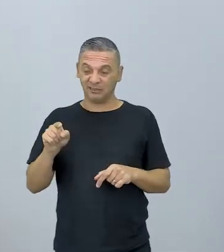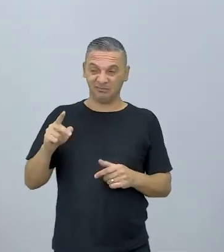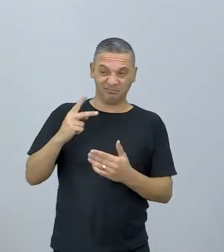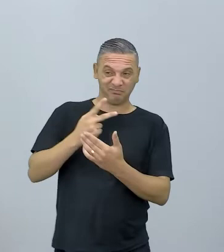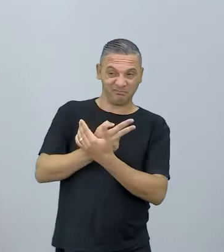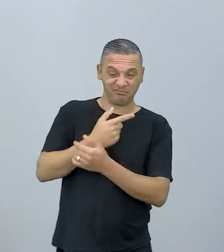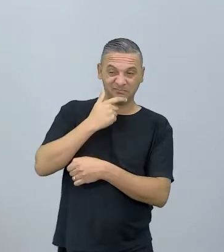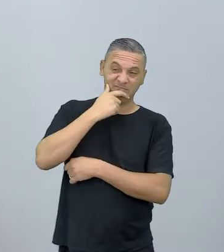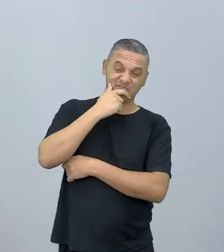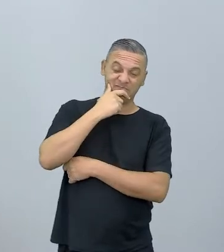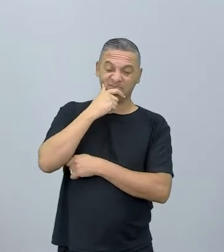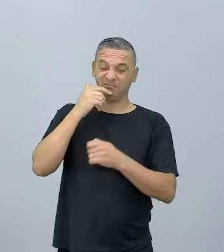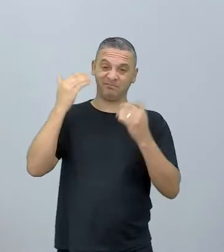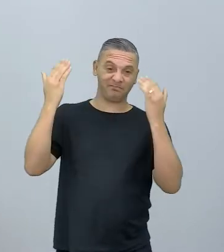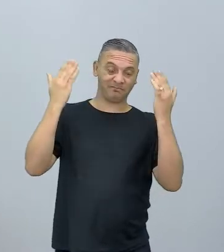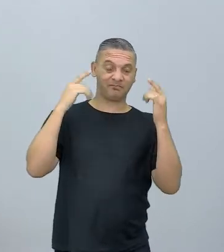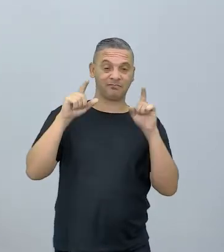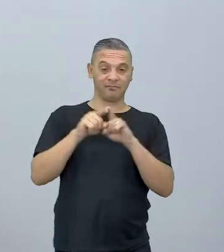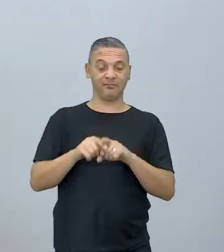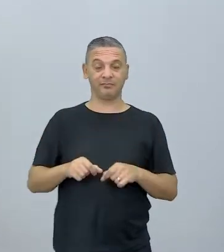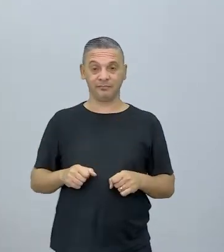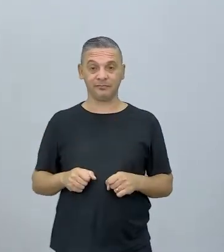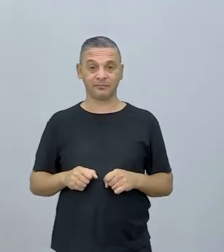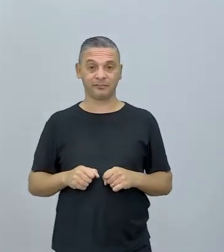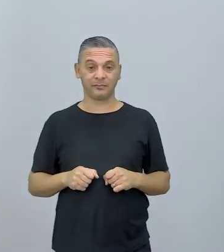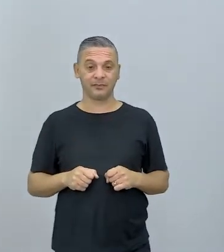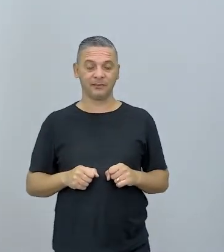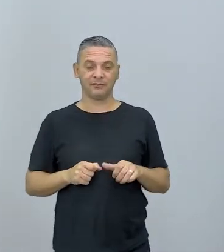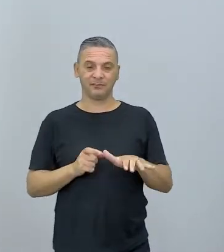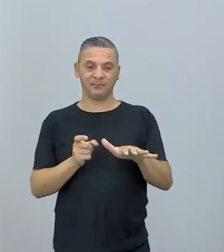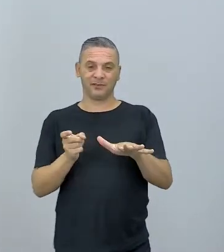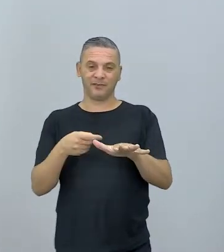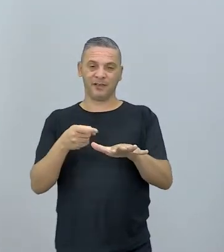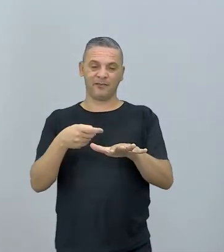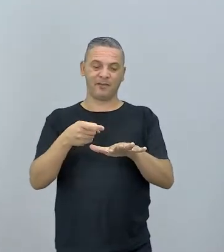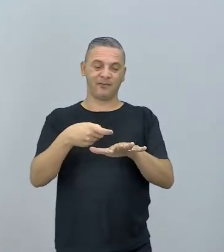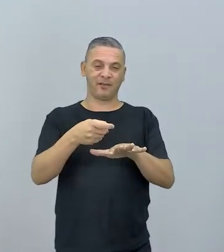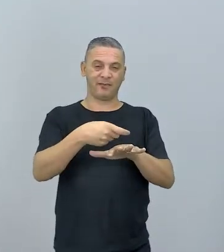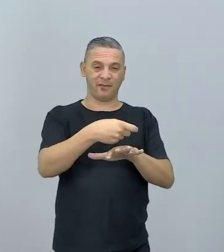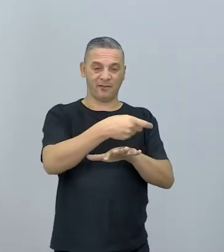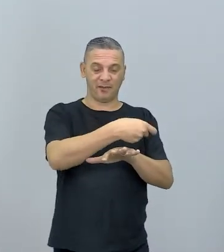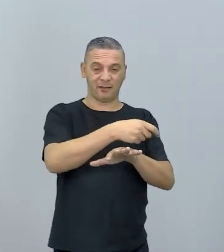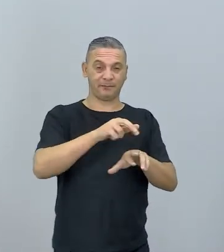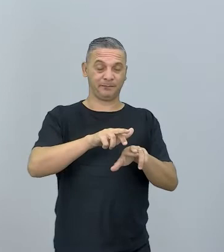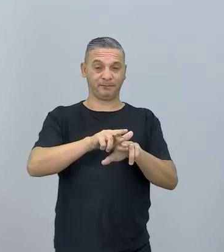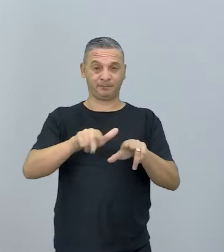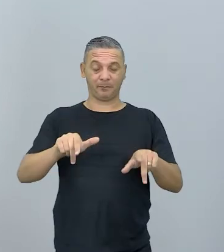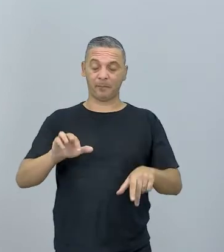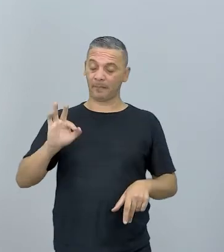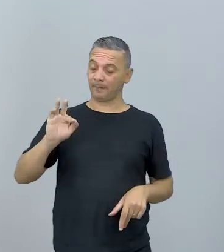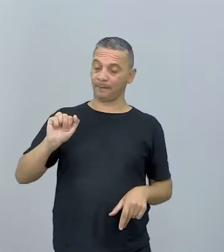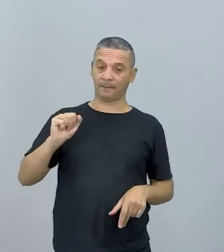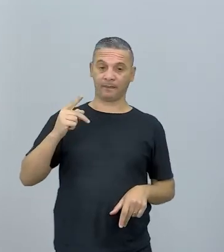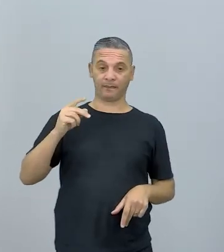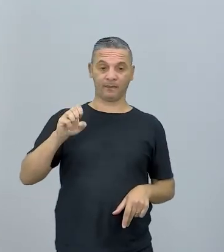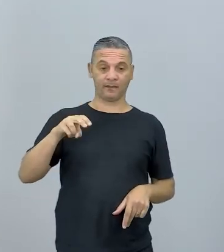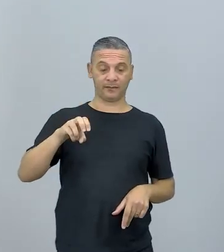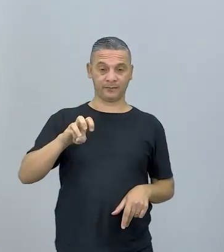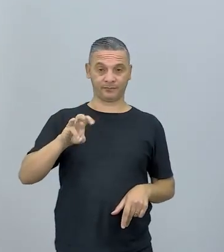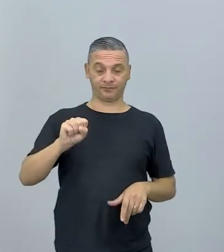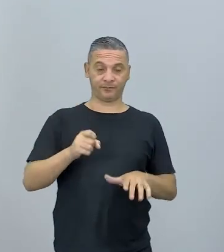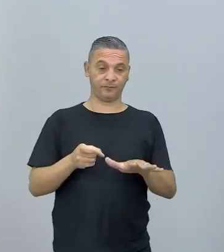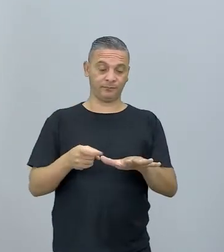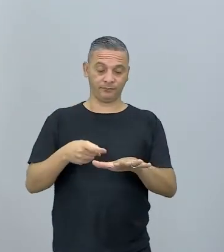estava certo. Né? Diferente das fake news, que eu estava comentando também. Então é essa que é a importância